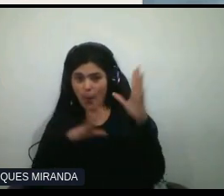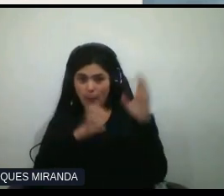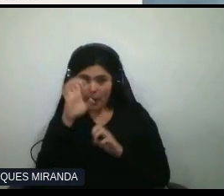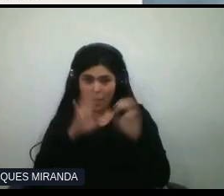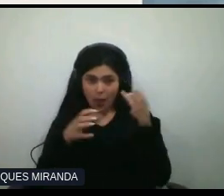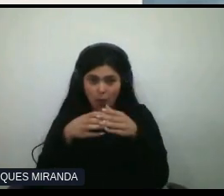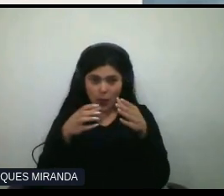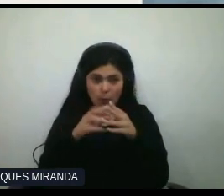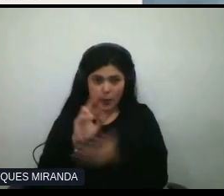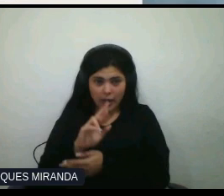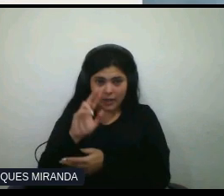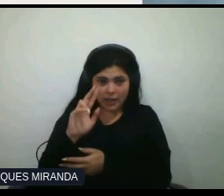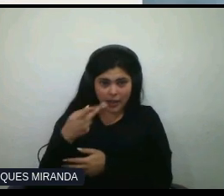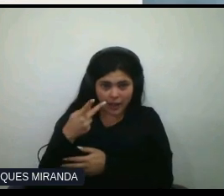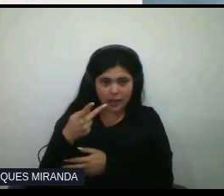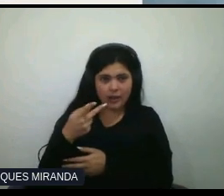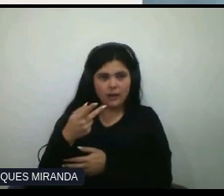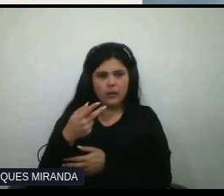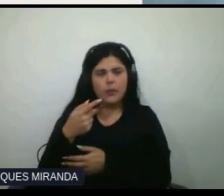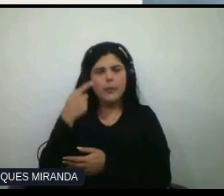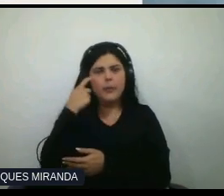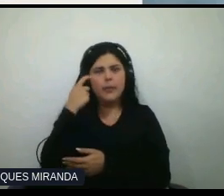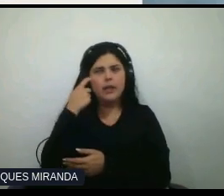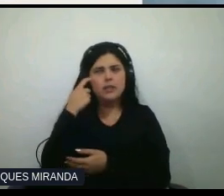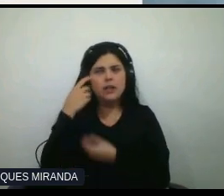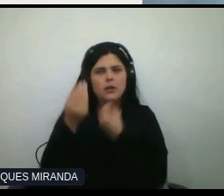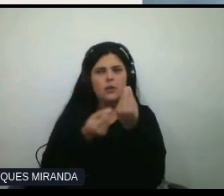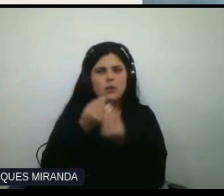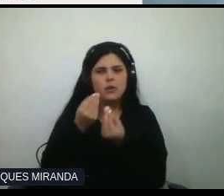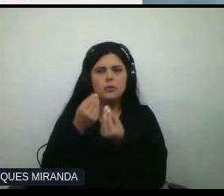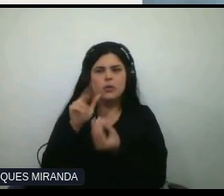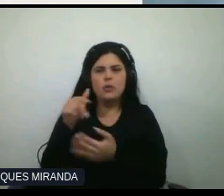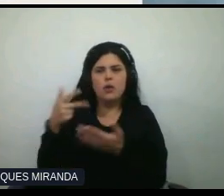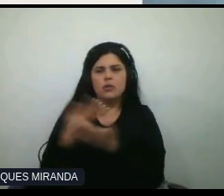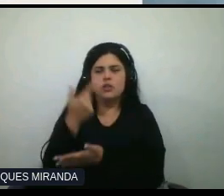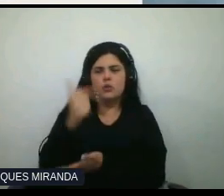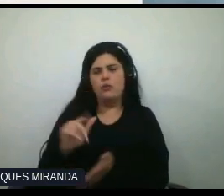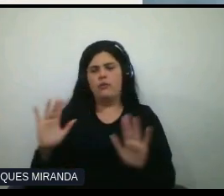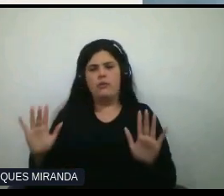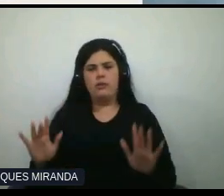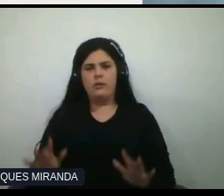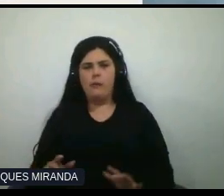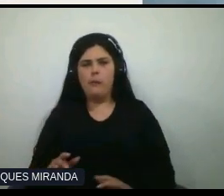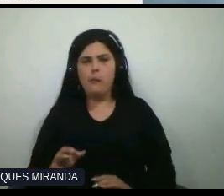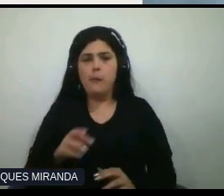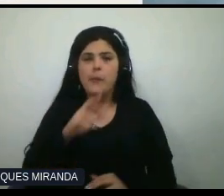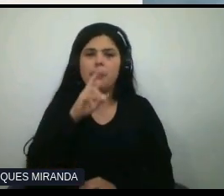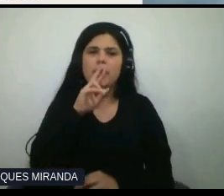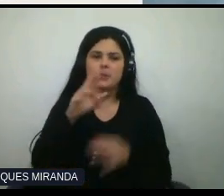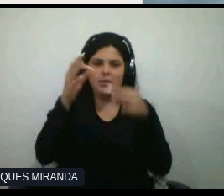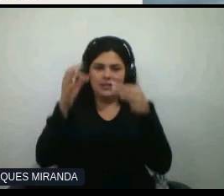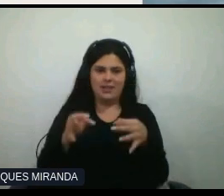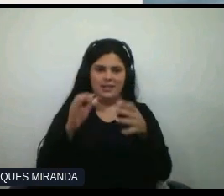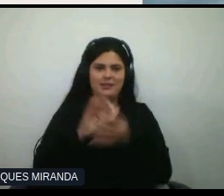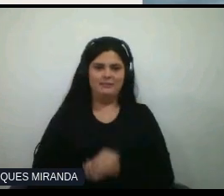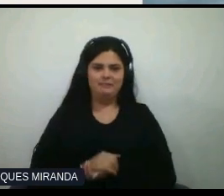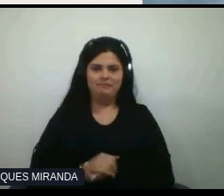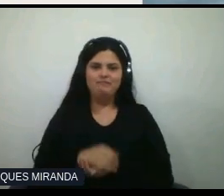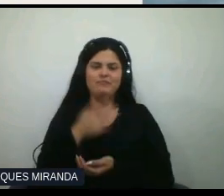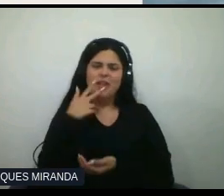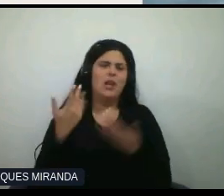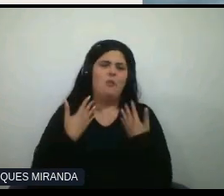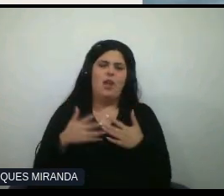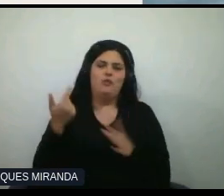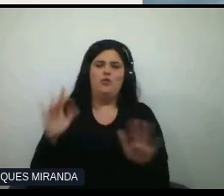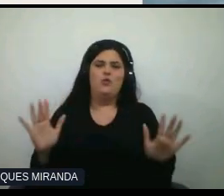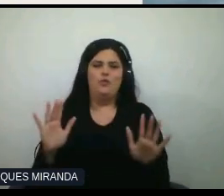de RH? Ou pensei de como não passar por isso novamente? Que é a resposta certa. Eu falei, cara, eu não quero passar